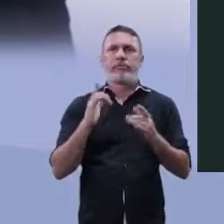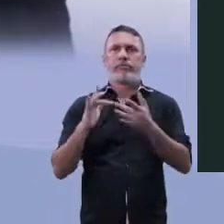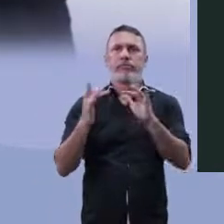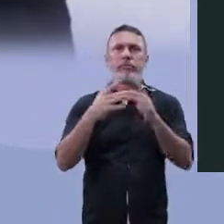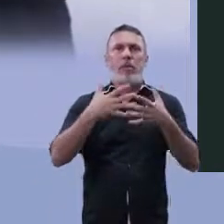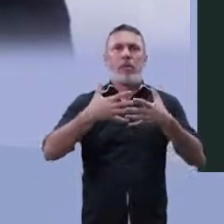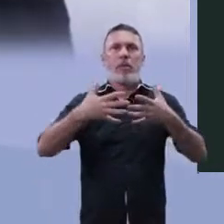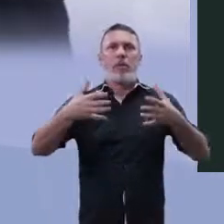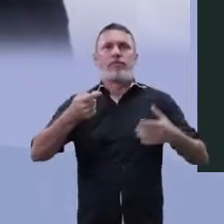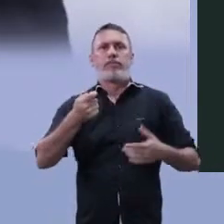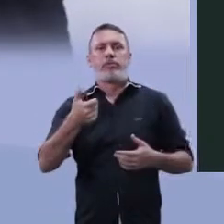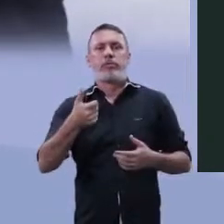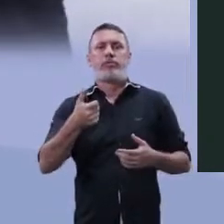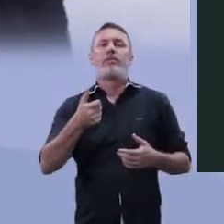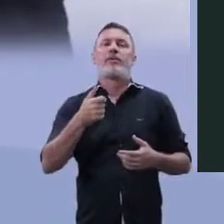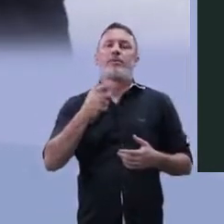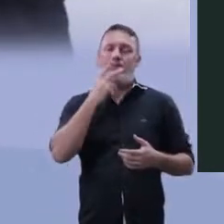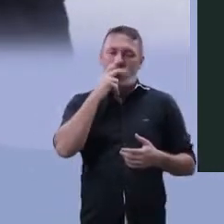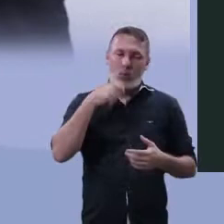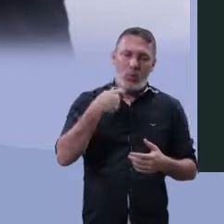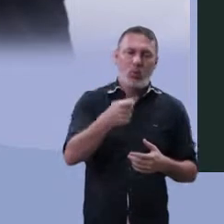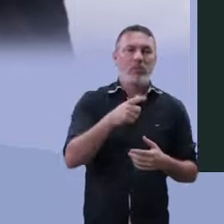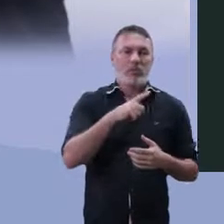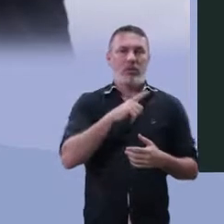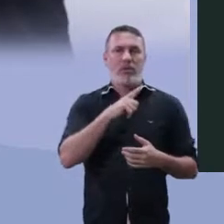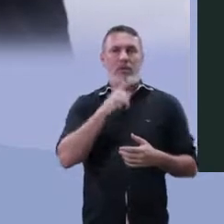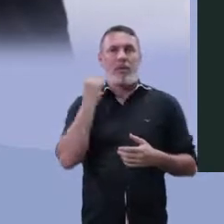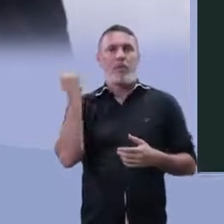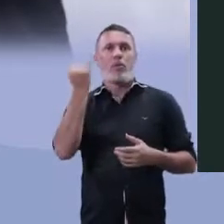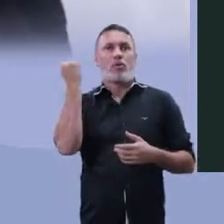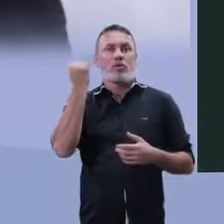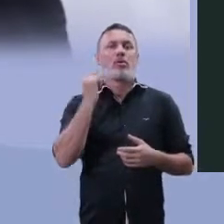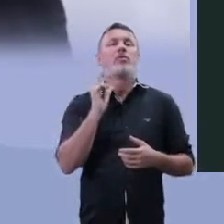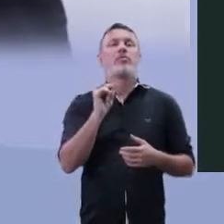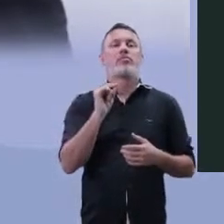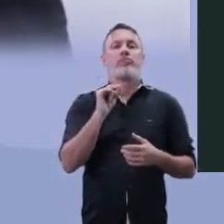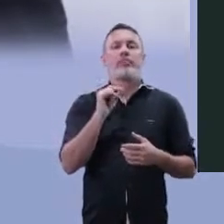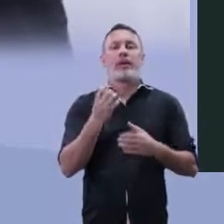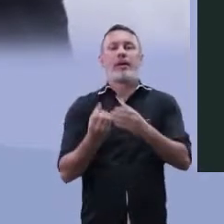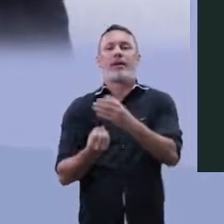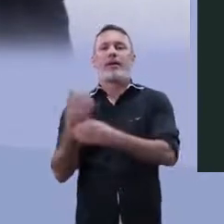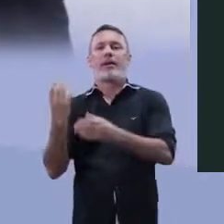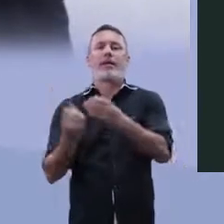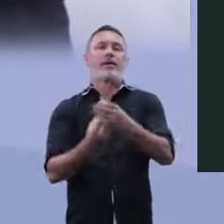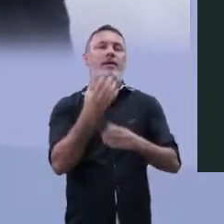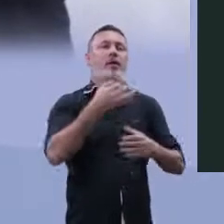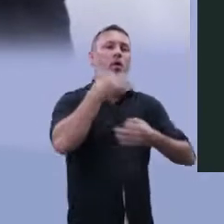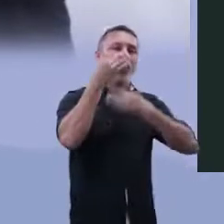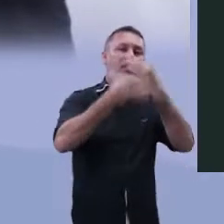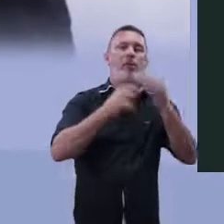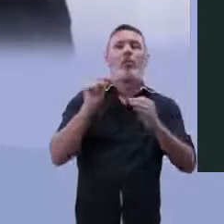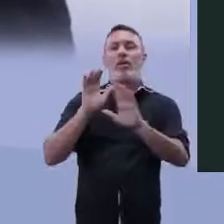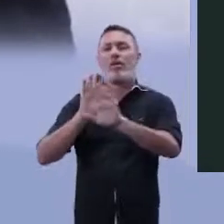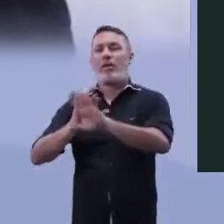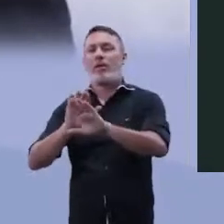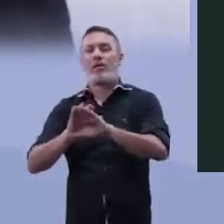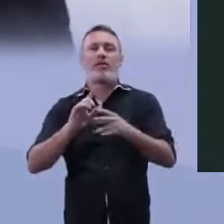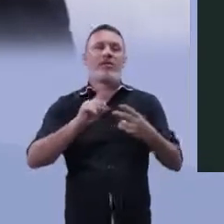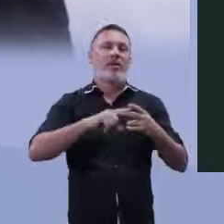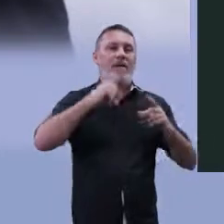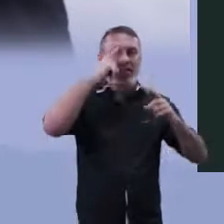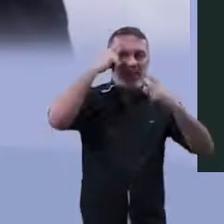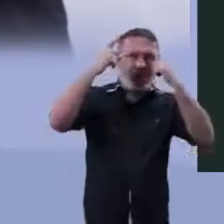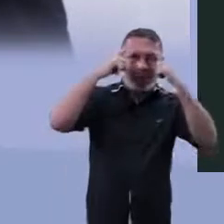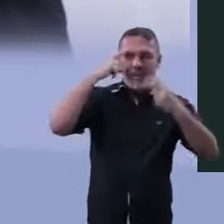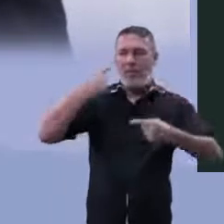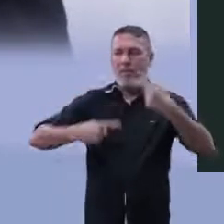maior. Então, aí acaba sendo esse fator tão decisivo na Constituição, na construção das